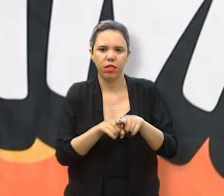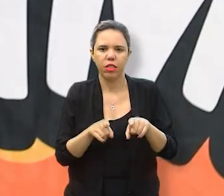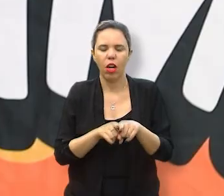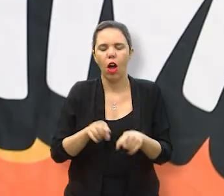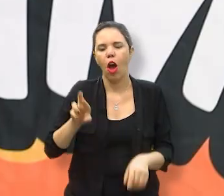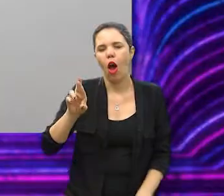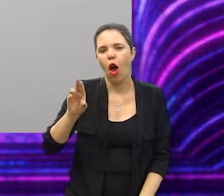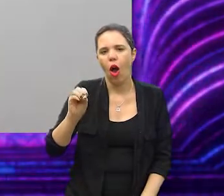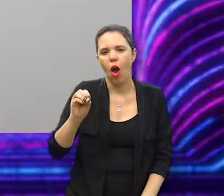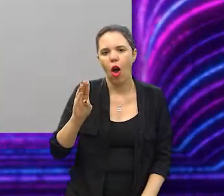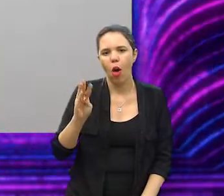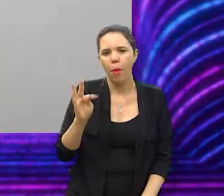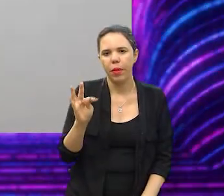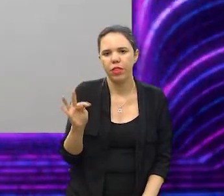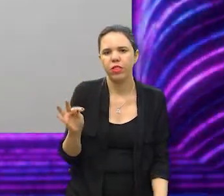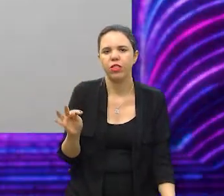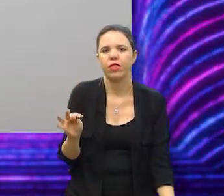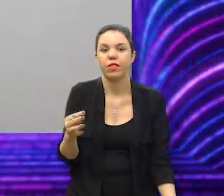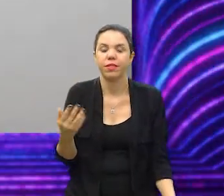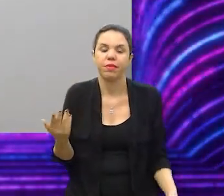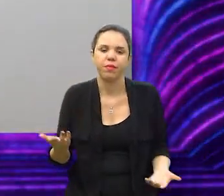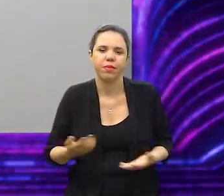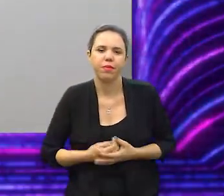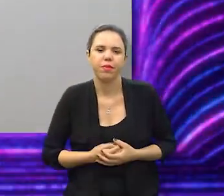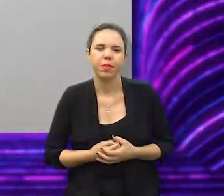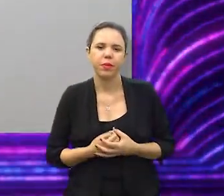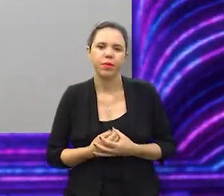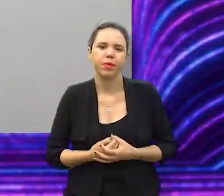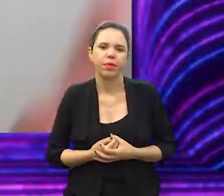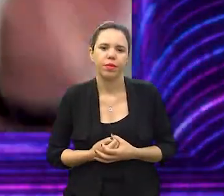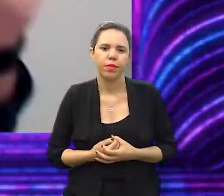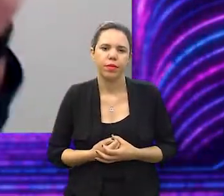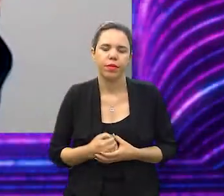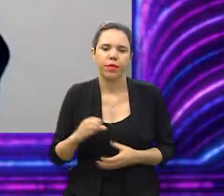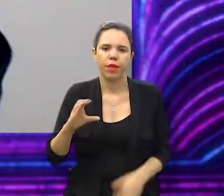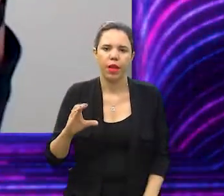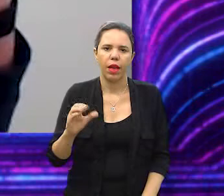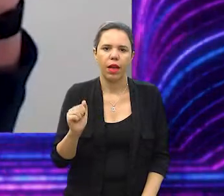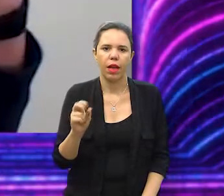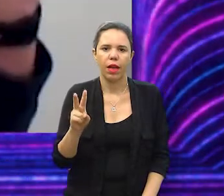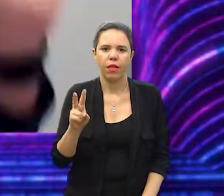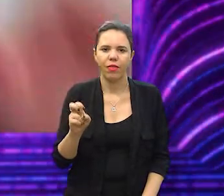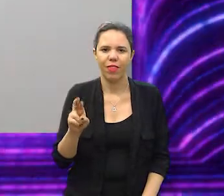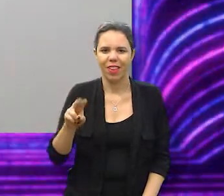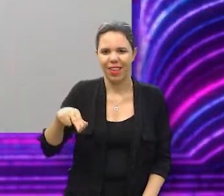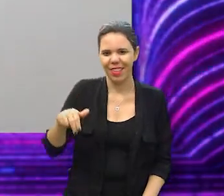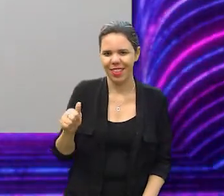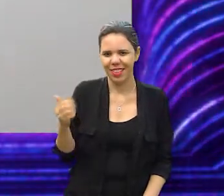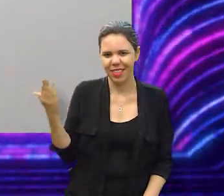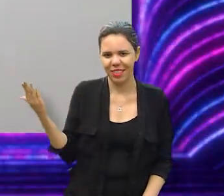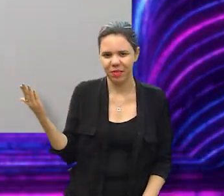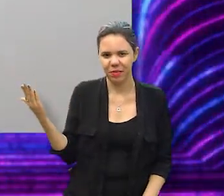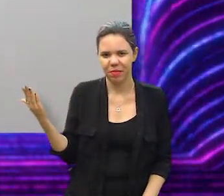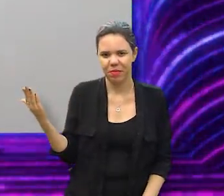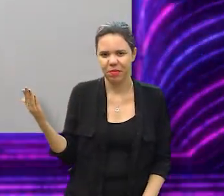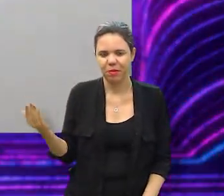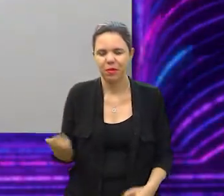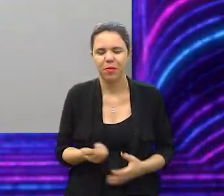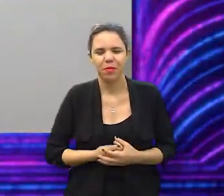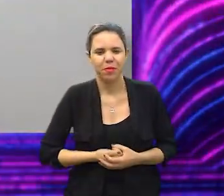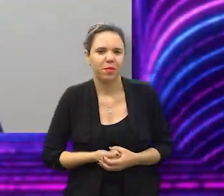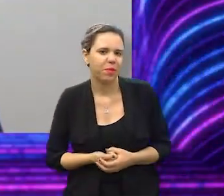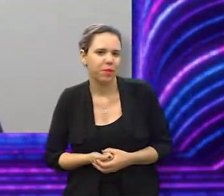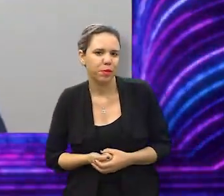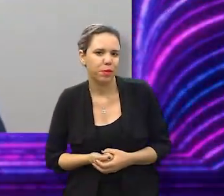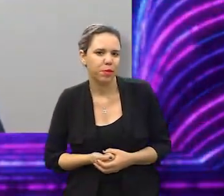Hobbit. Então, o Caverna do Dragão, inclusive o quadro aqui atrás é do Caverna do Dragão, né?